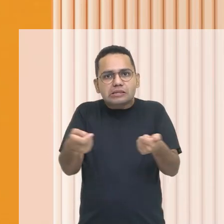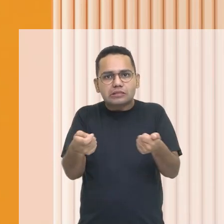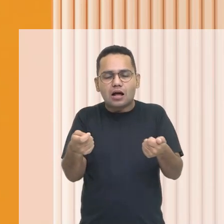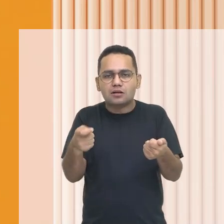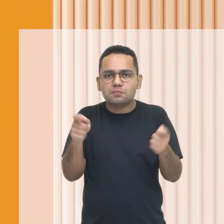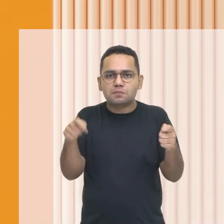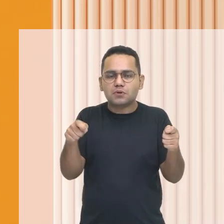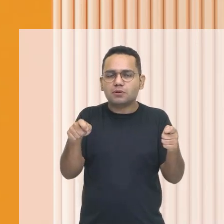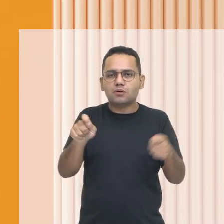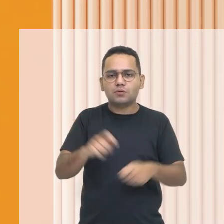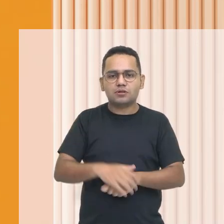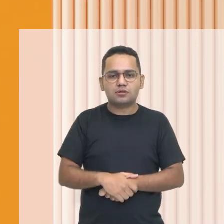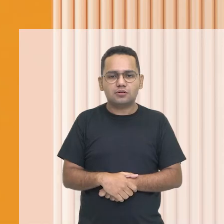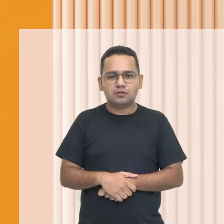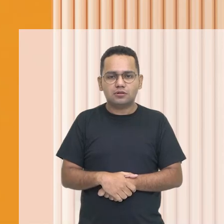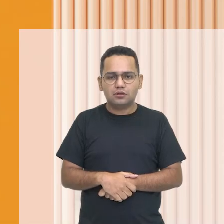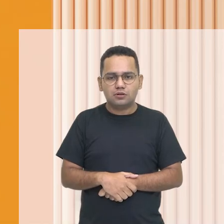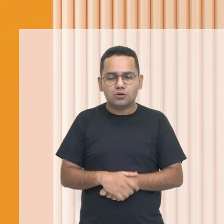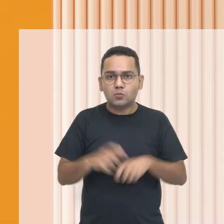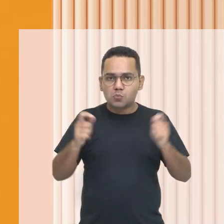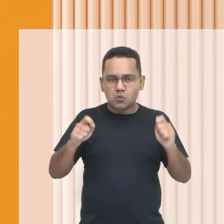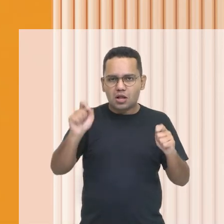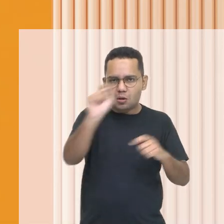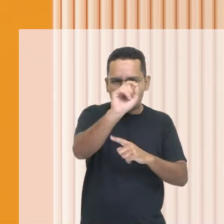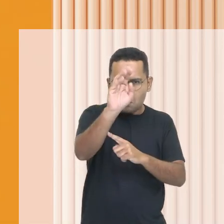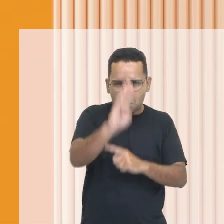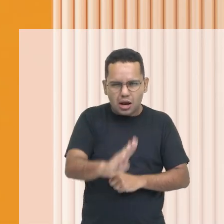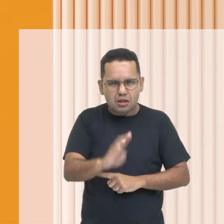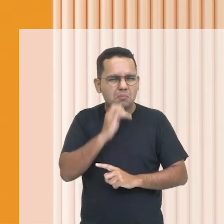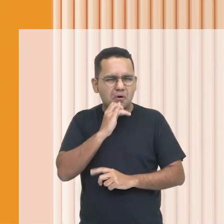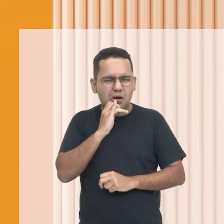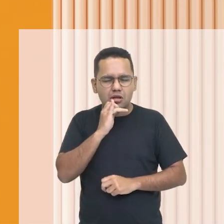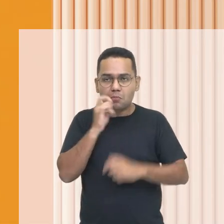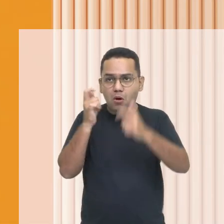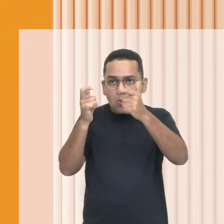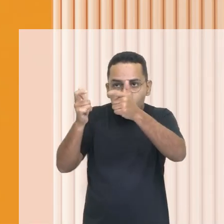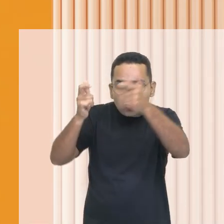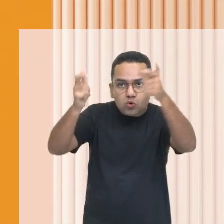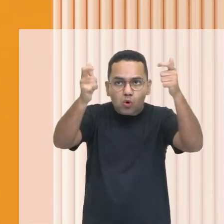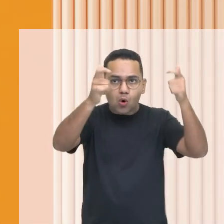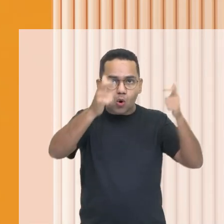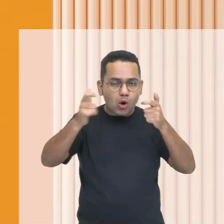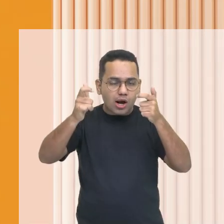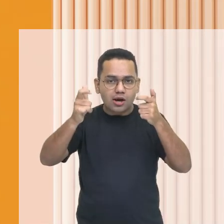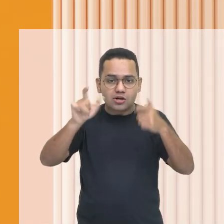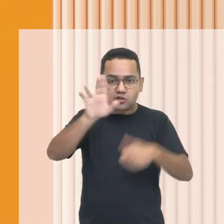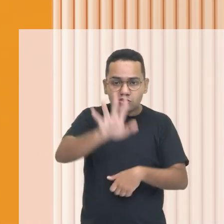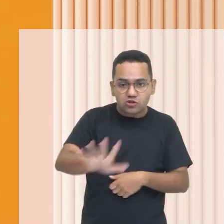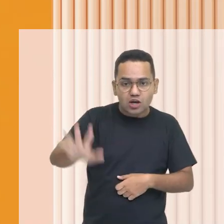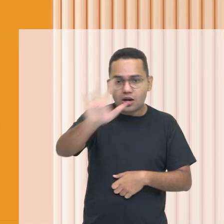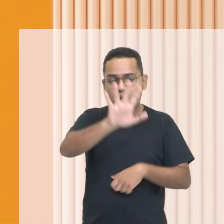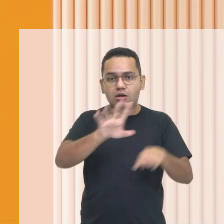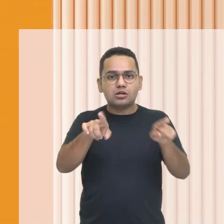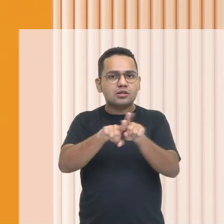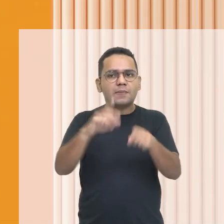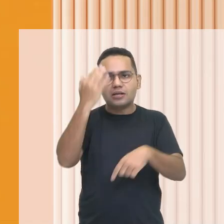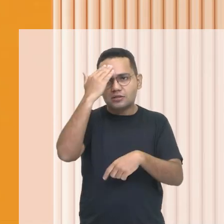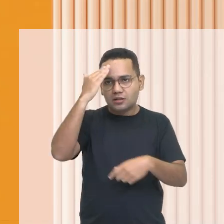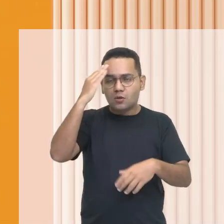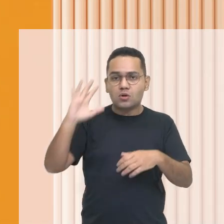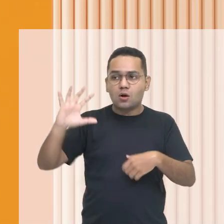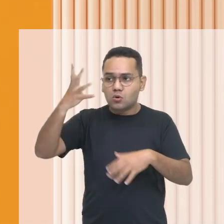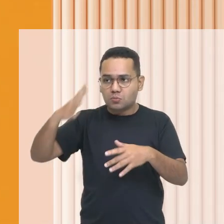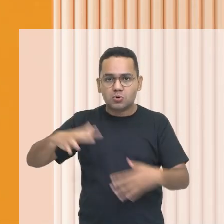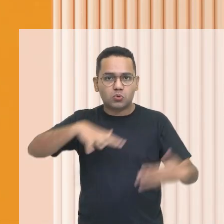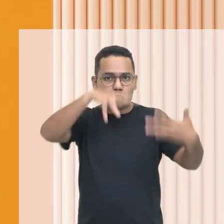regionalizado, ir para o campo nacional e compreender também o contexto mundial.